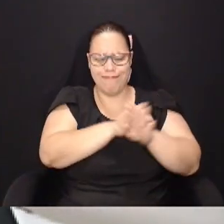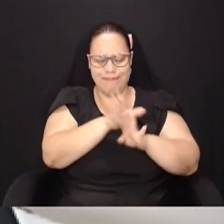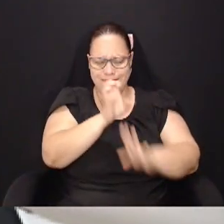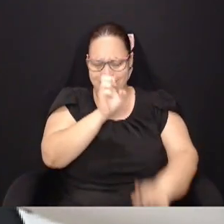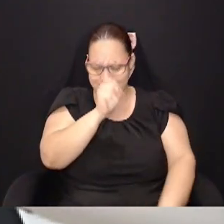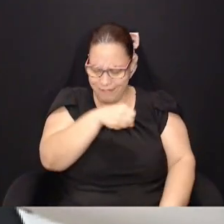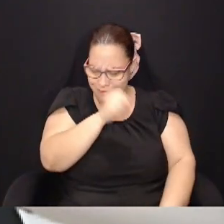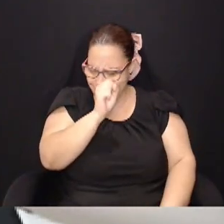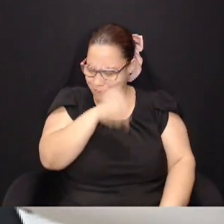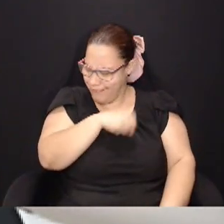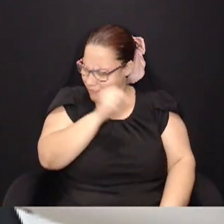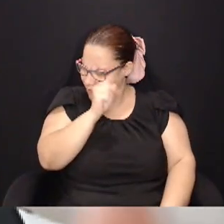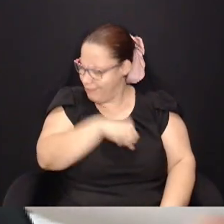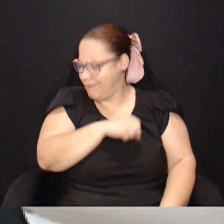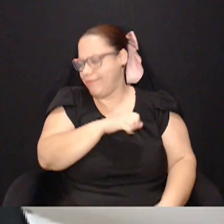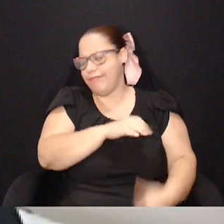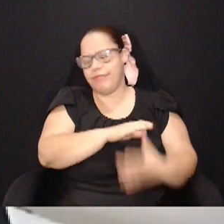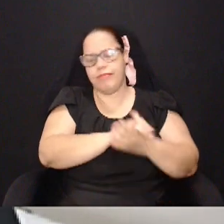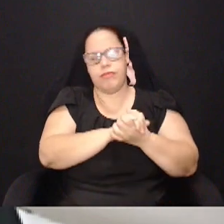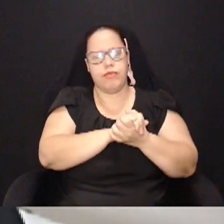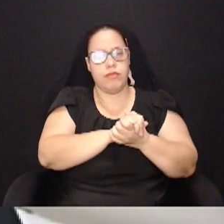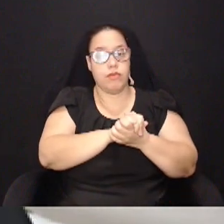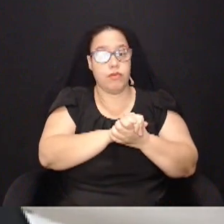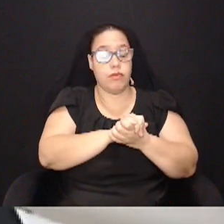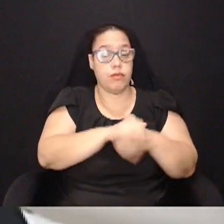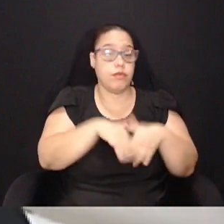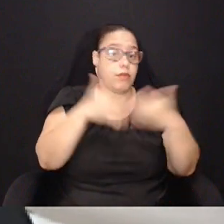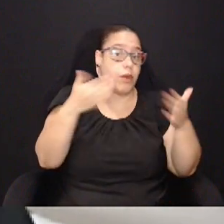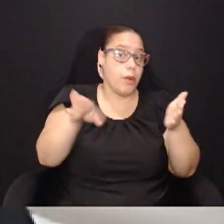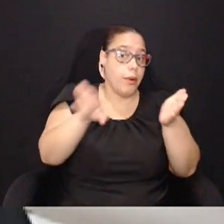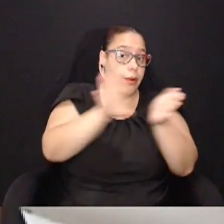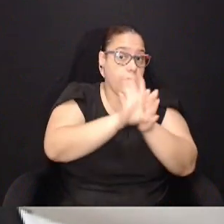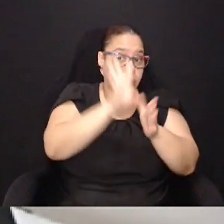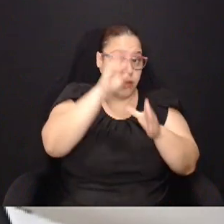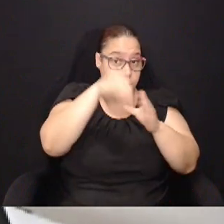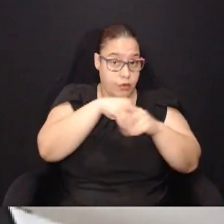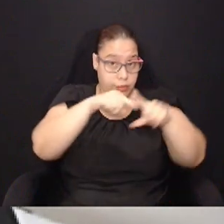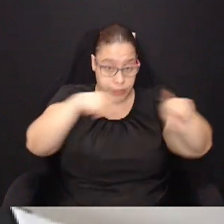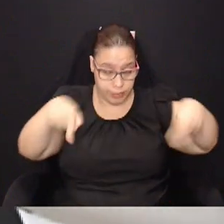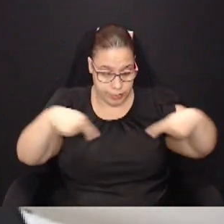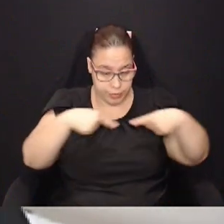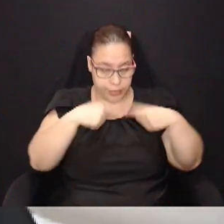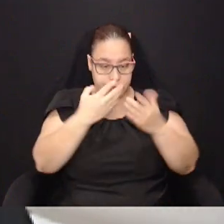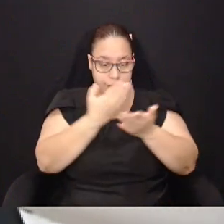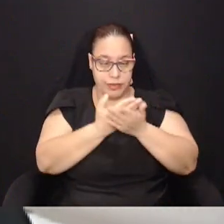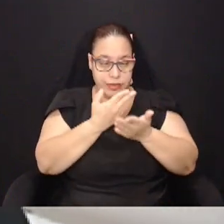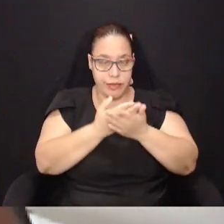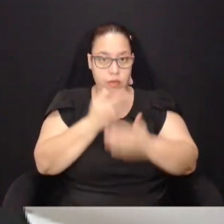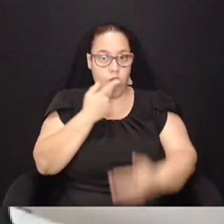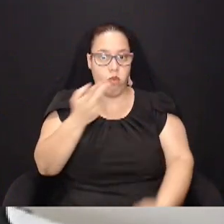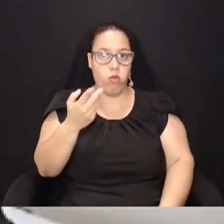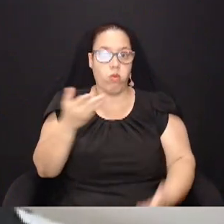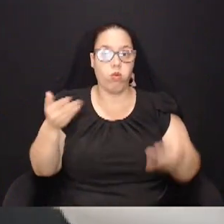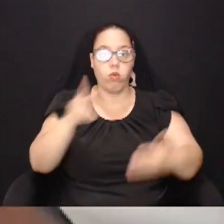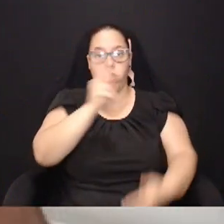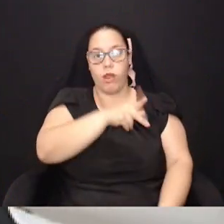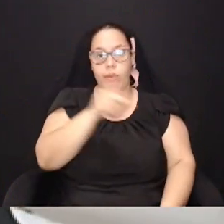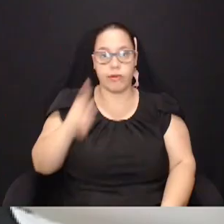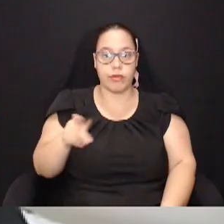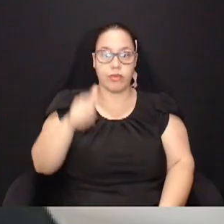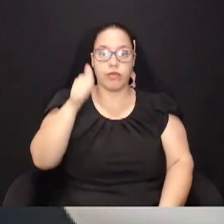né? Sobre isso. E quando eu chego dentro de uma sala de aula, a gente fala que nós hoje, professores, nós somos